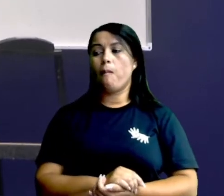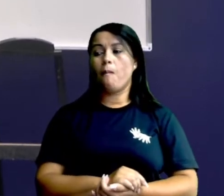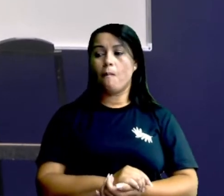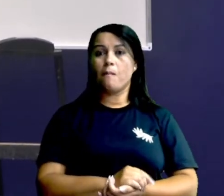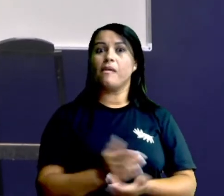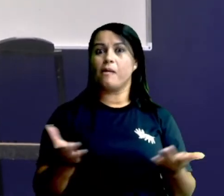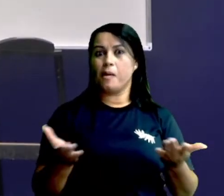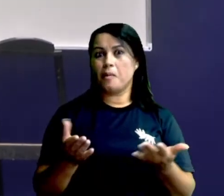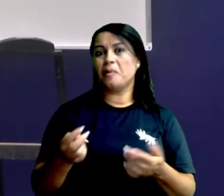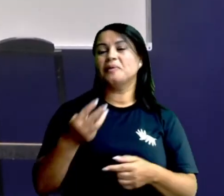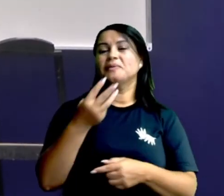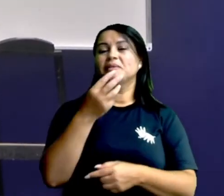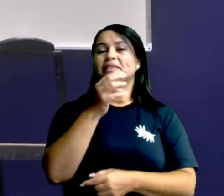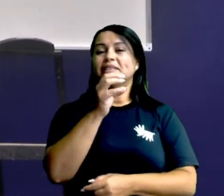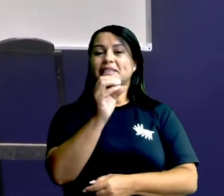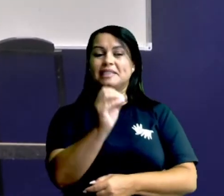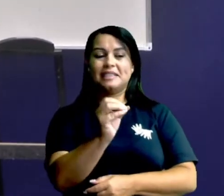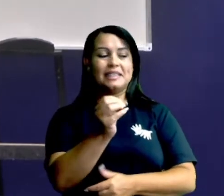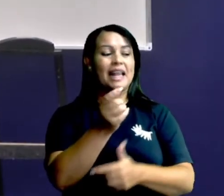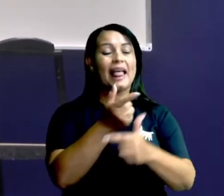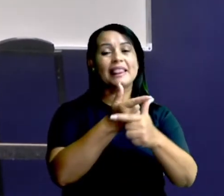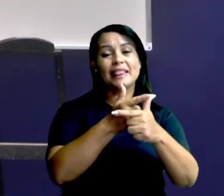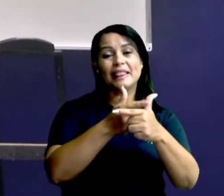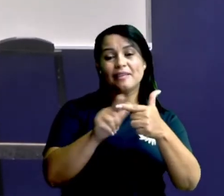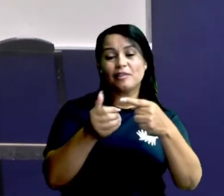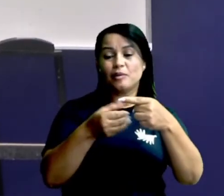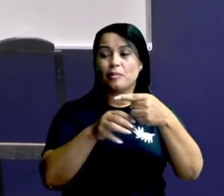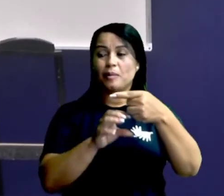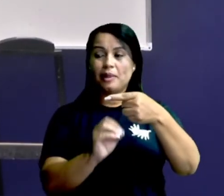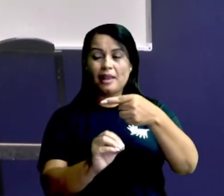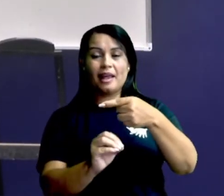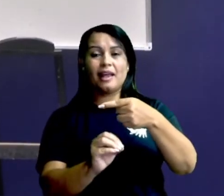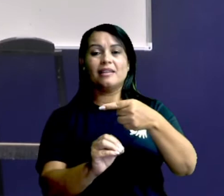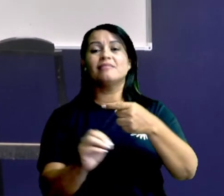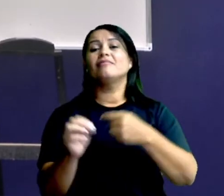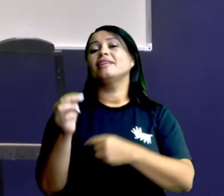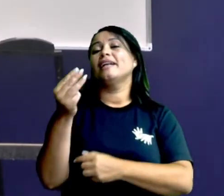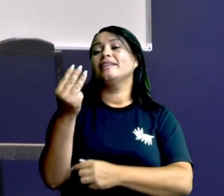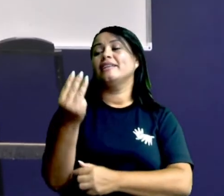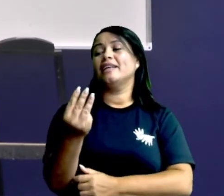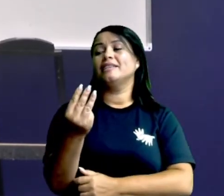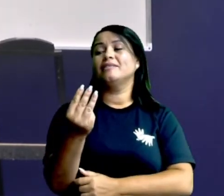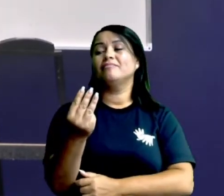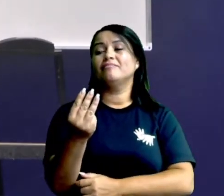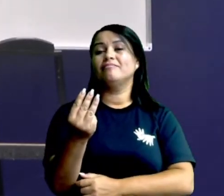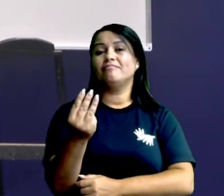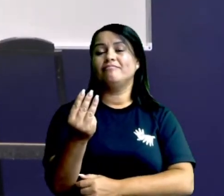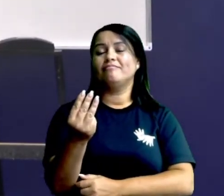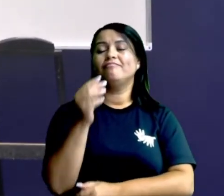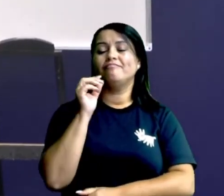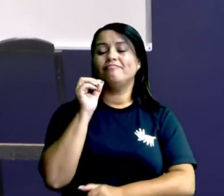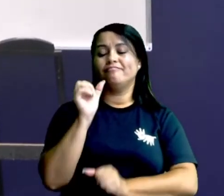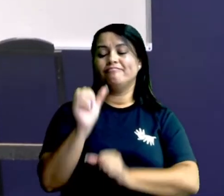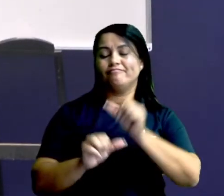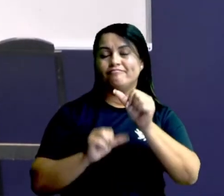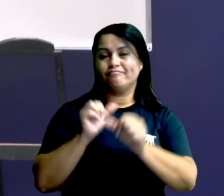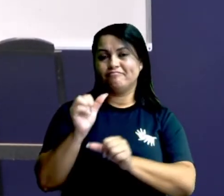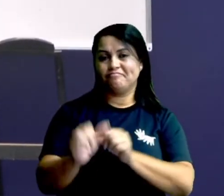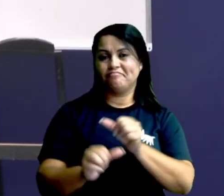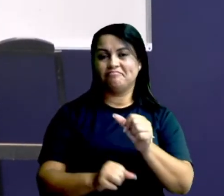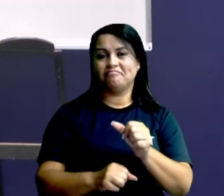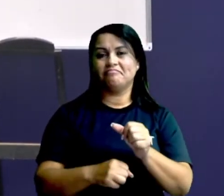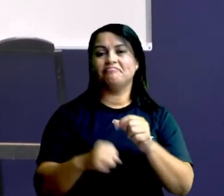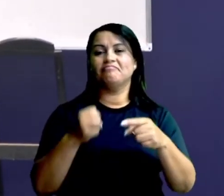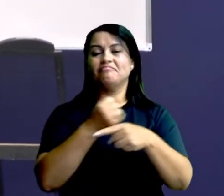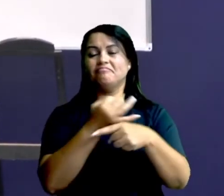0,30, que agora eu posso, né? 30 dividido por 10, 3. Transformei essa fração em um